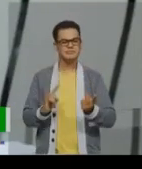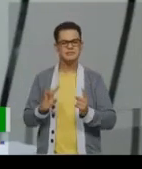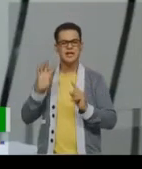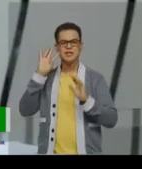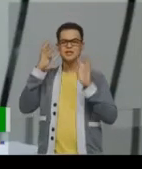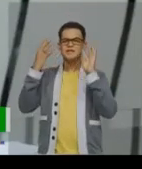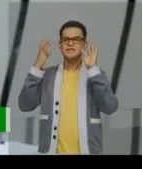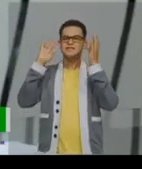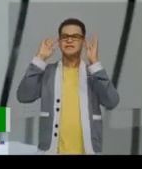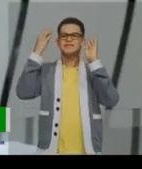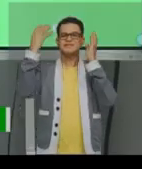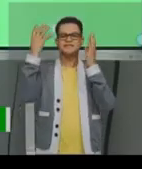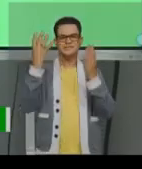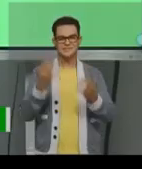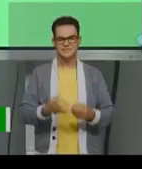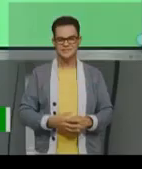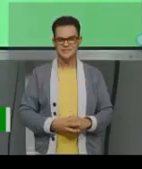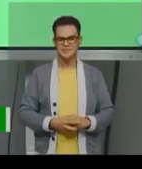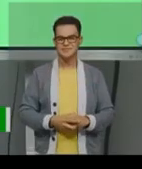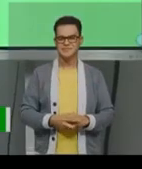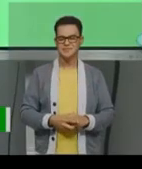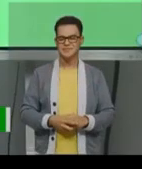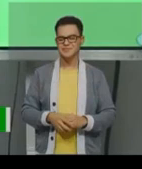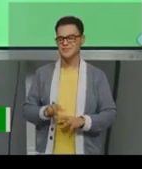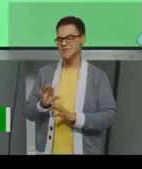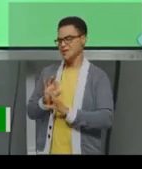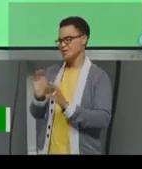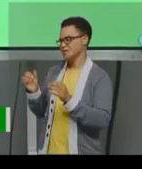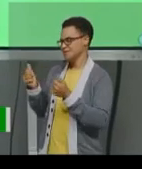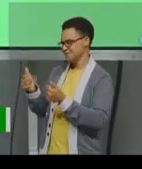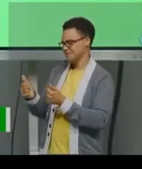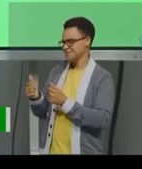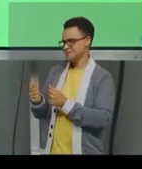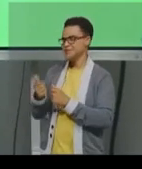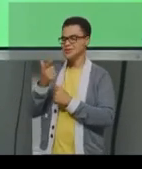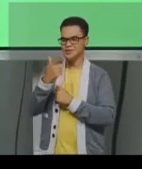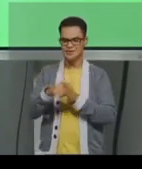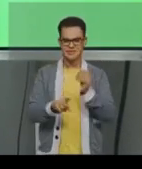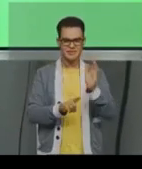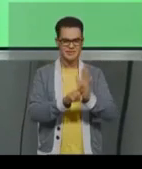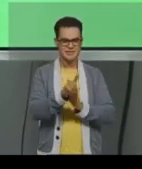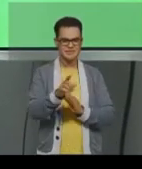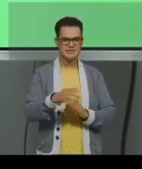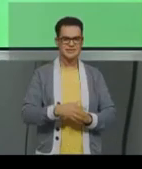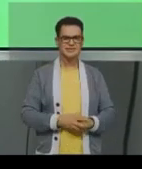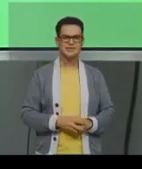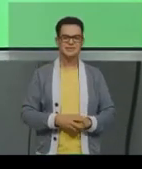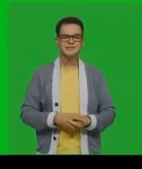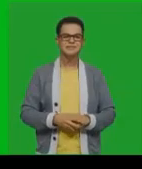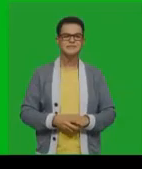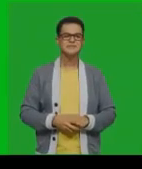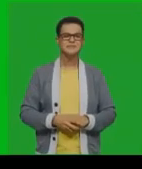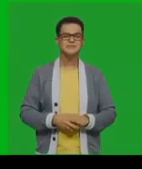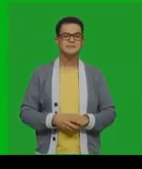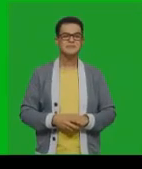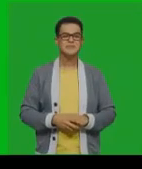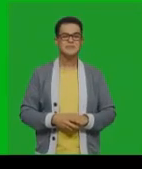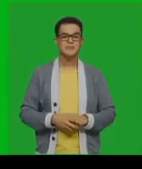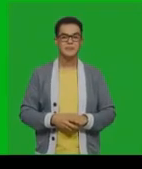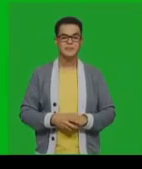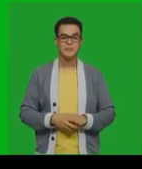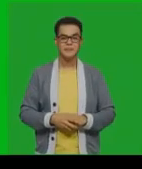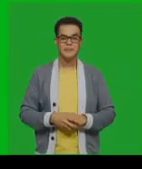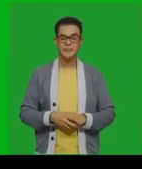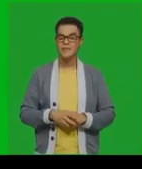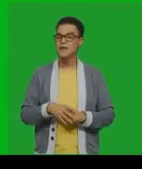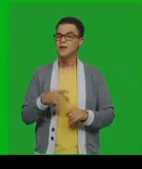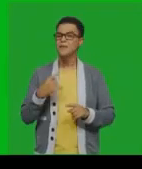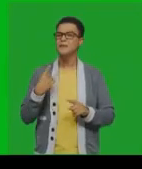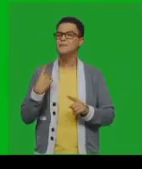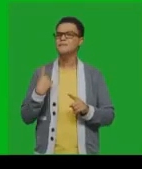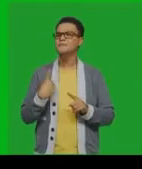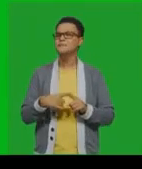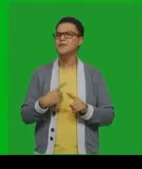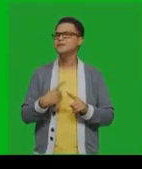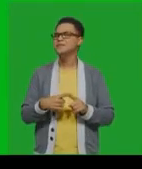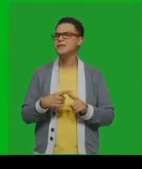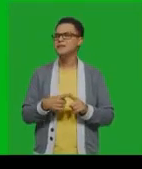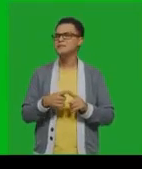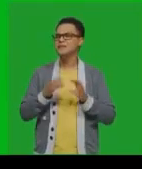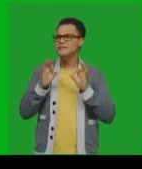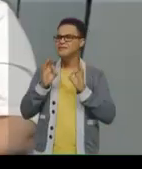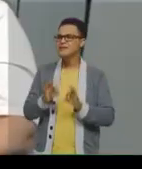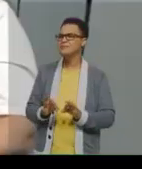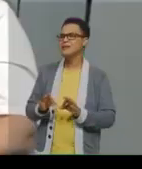setores. Excelente. Vamos para a próxima. Por que podemos afirmar que o ser humano é um ser